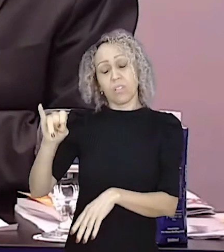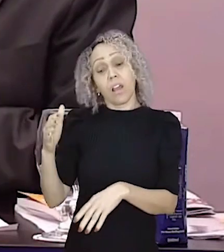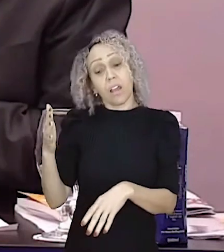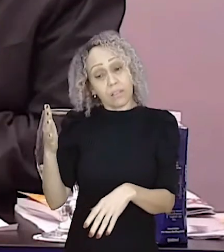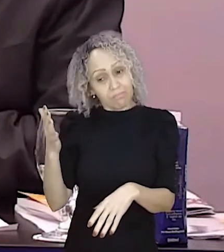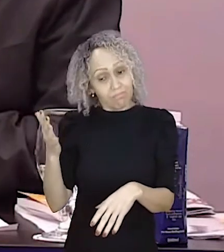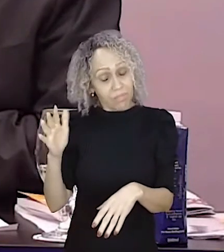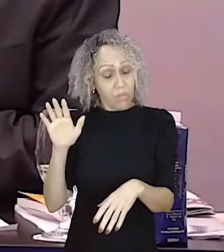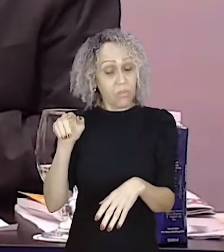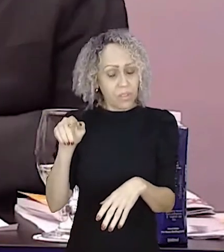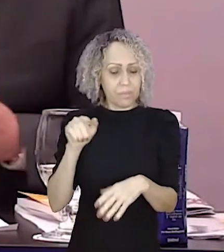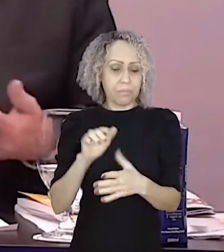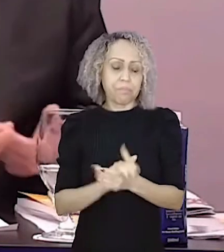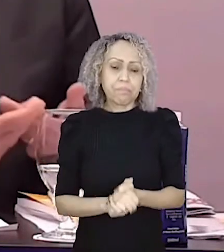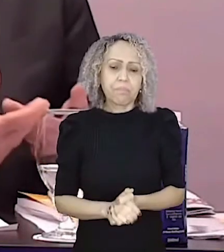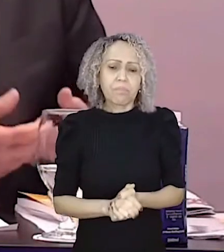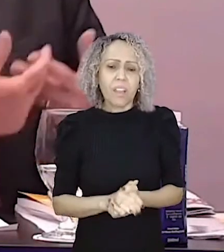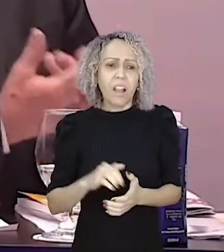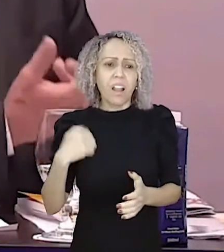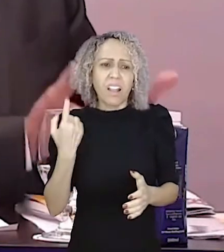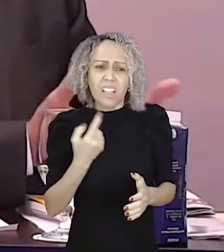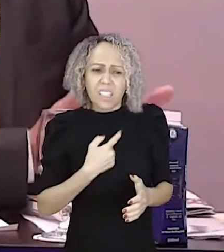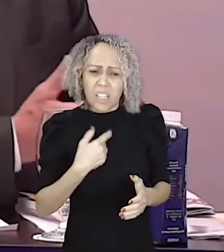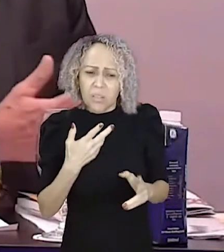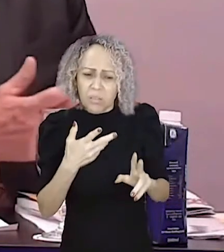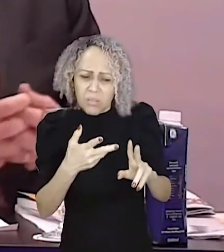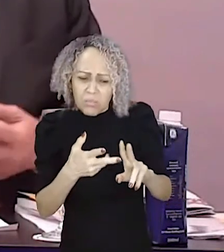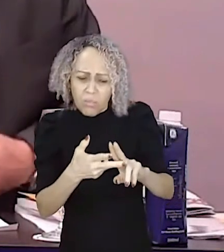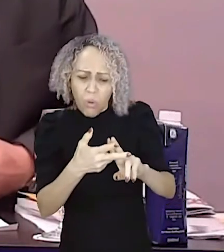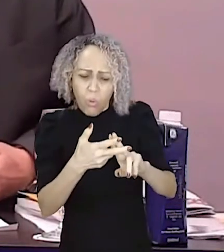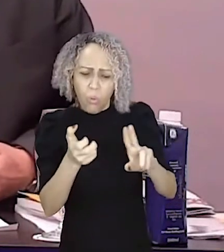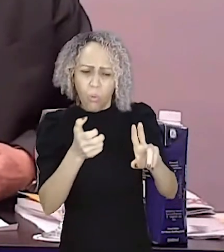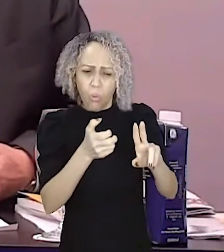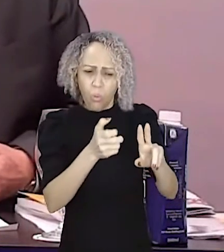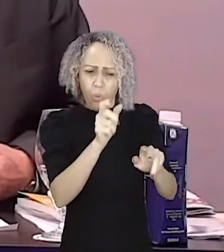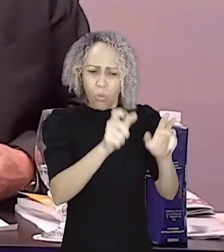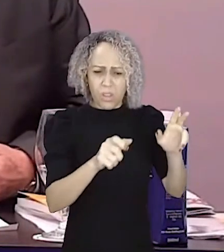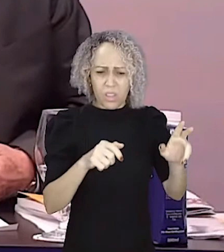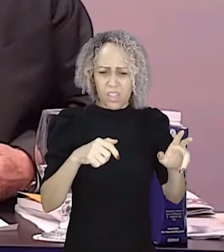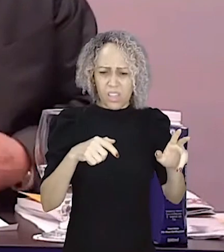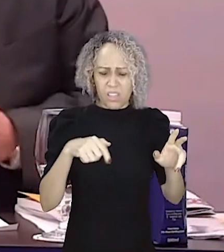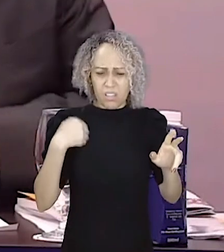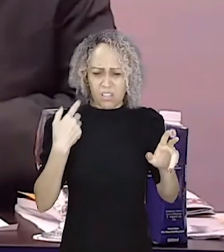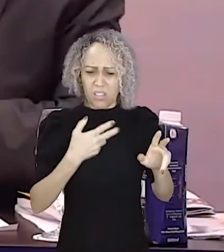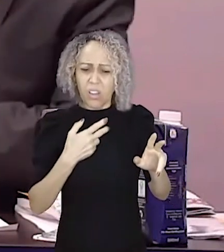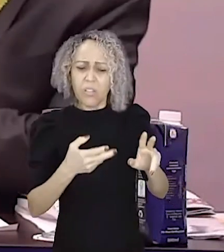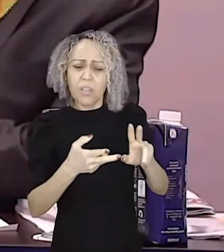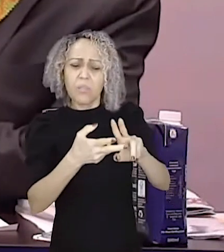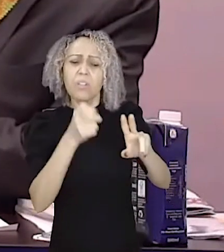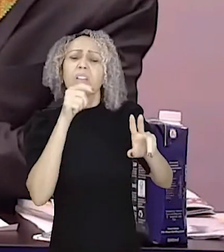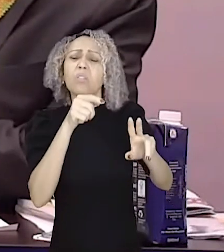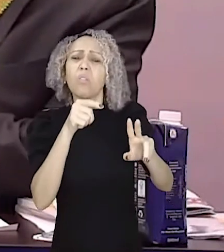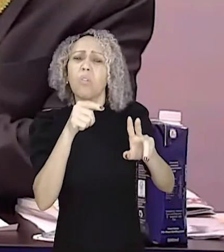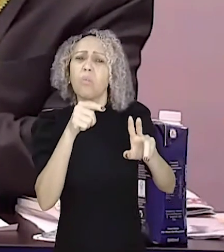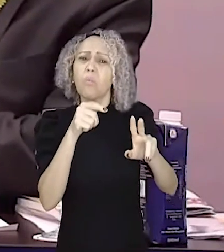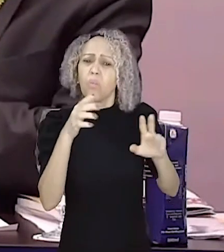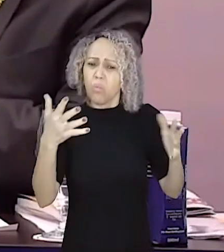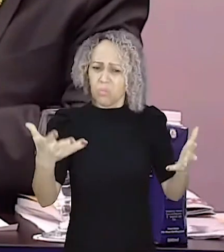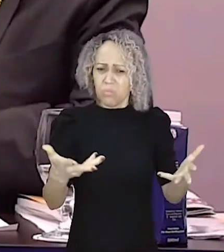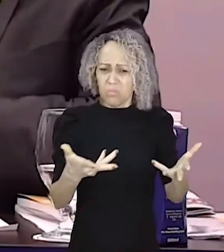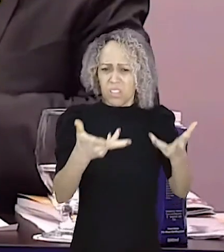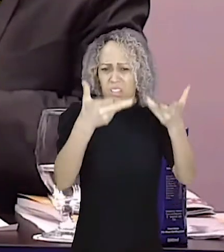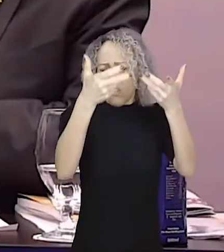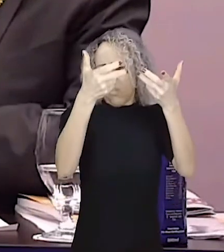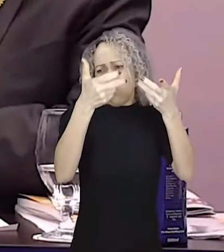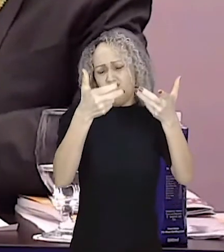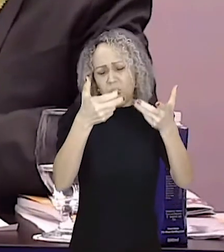veja um indígena como um estorvo ao desenvolvimento da sociedade, para que a gente não veja um indígena como se fosse